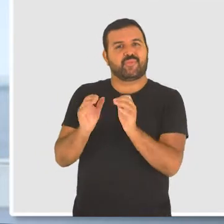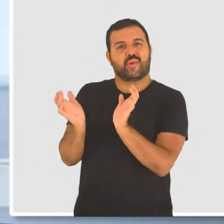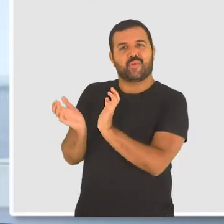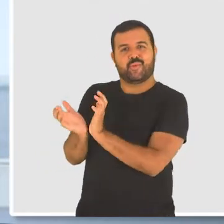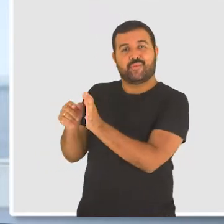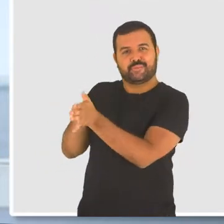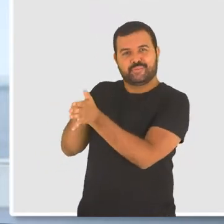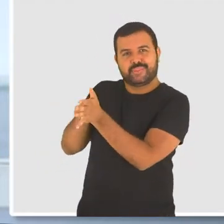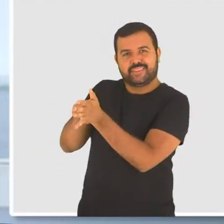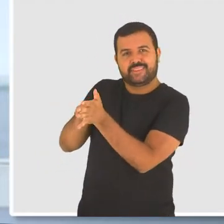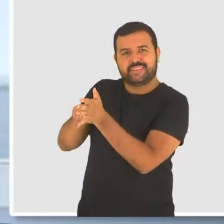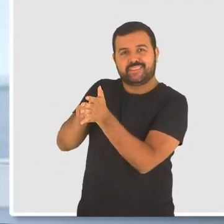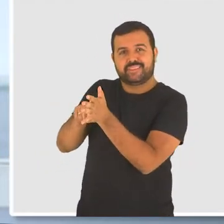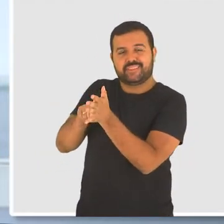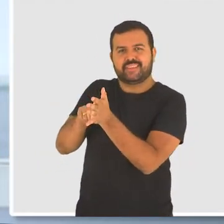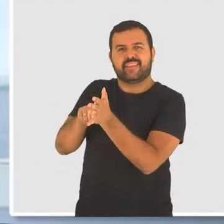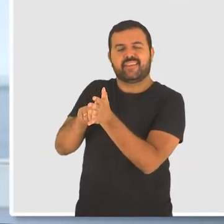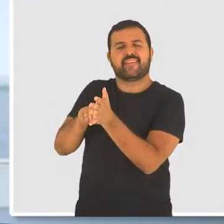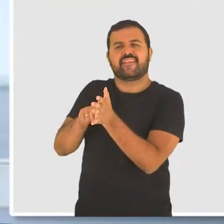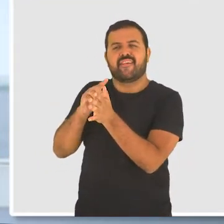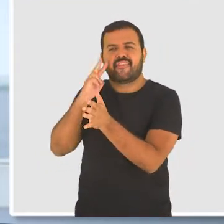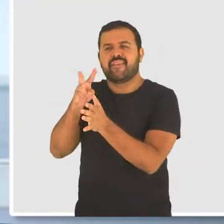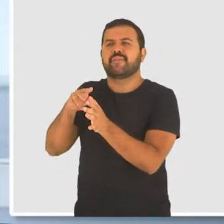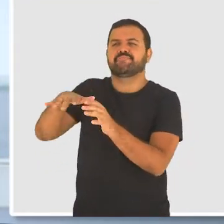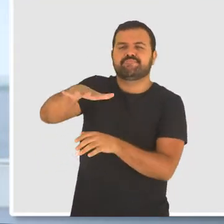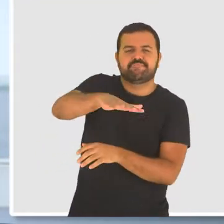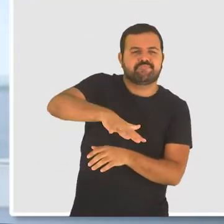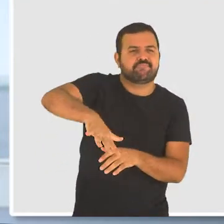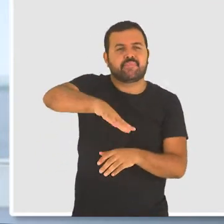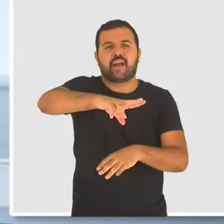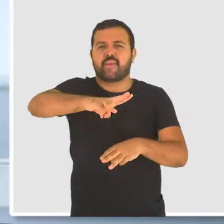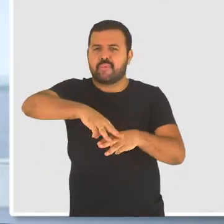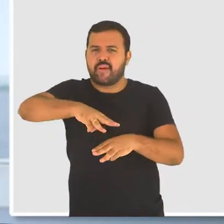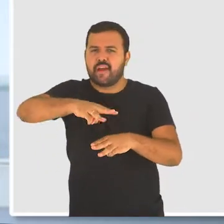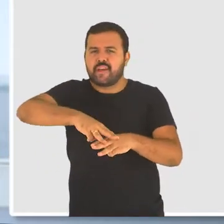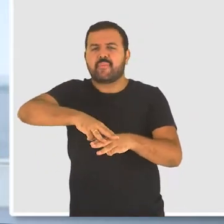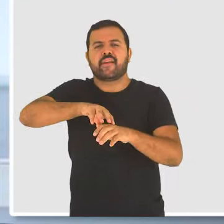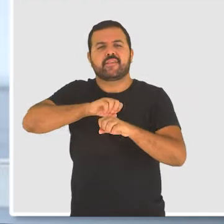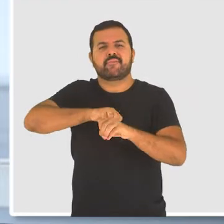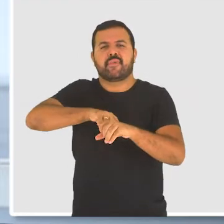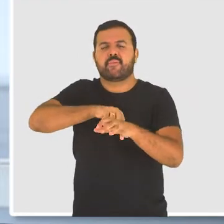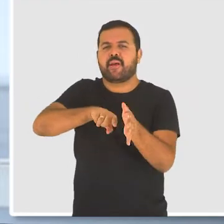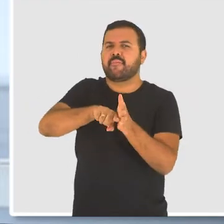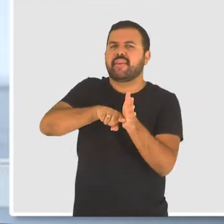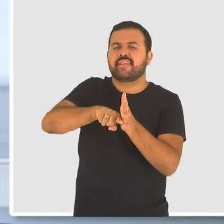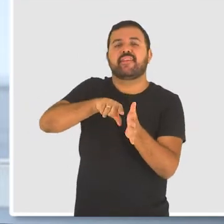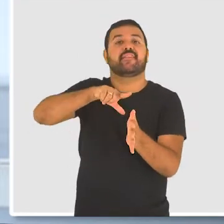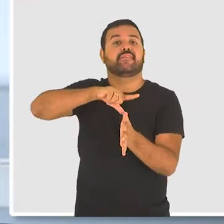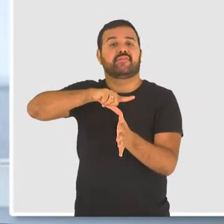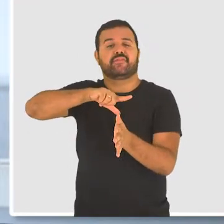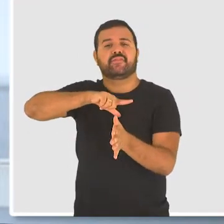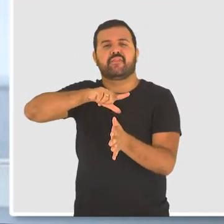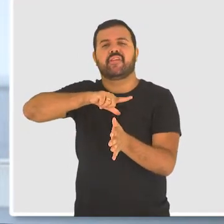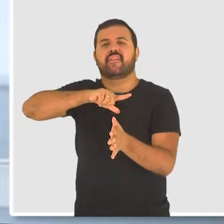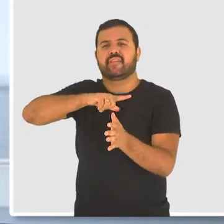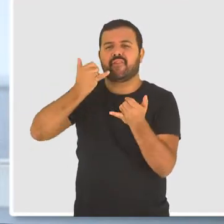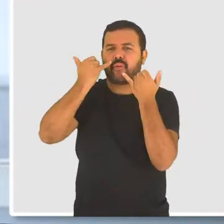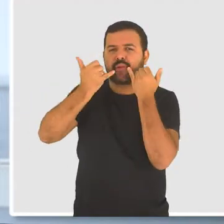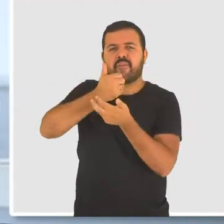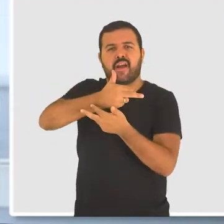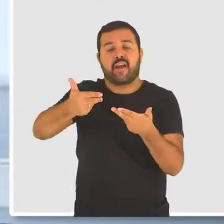Então, nosso grupo reuniu elementos que pesquisadores da educação